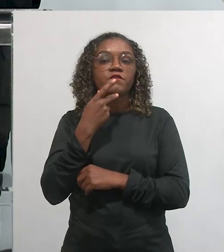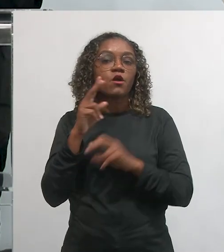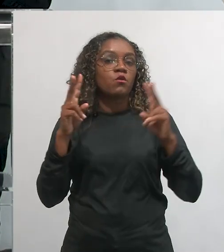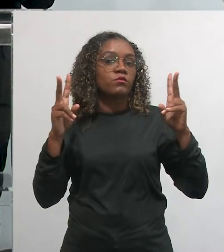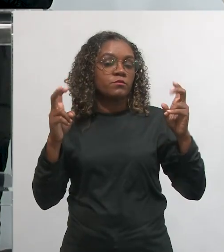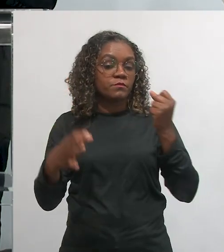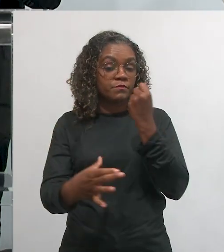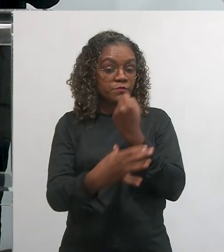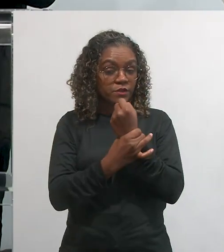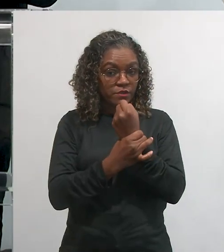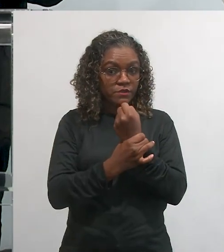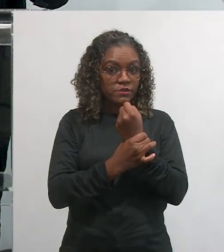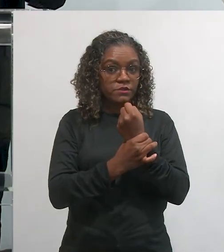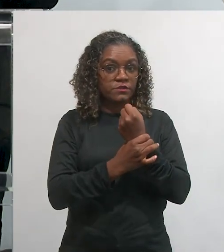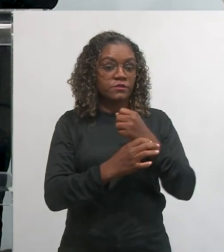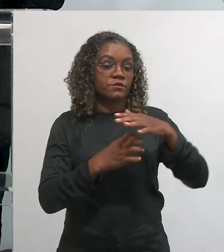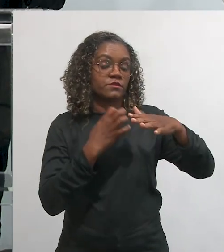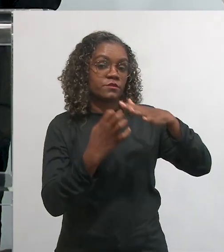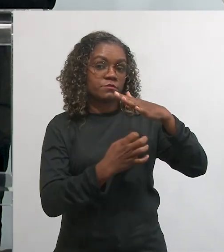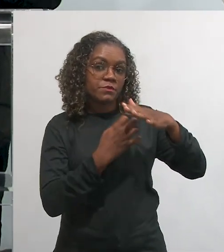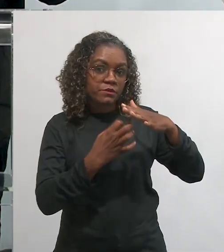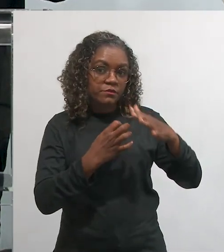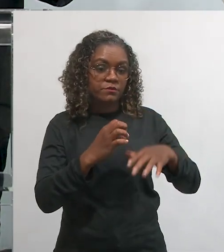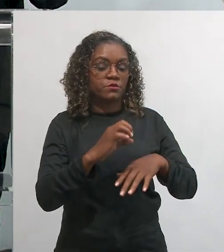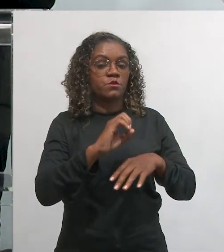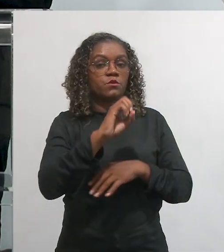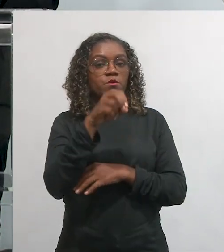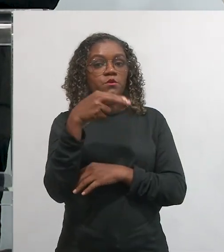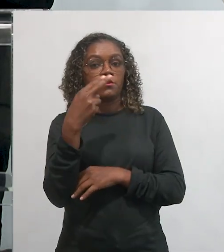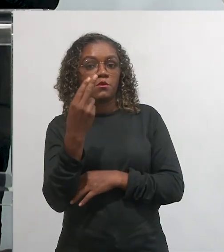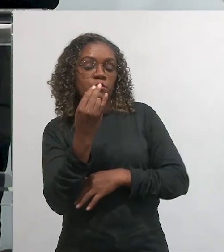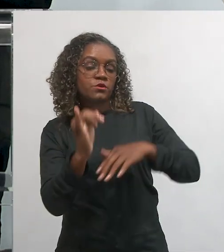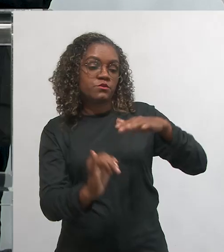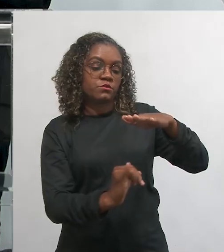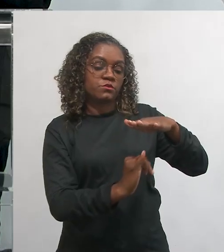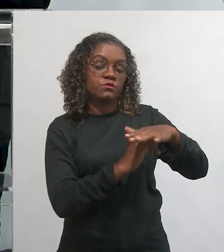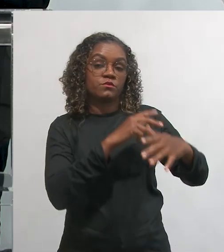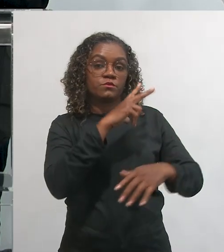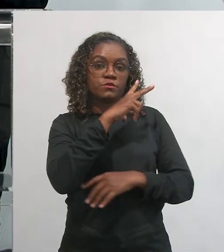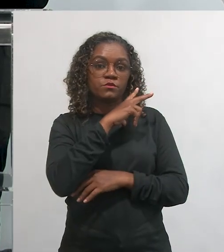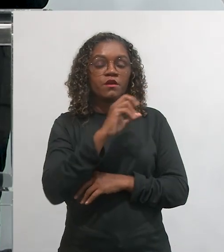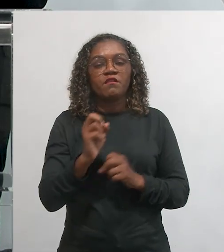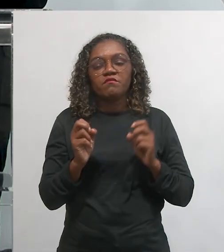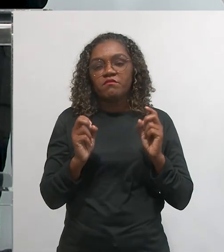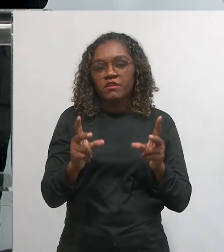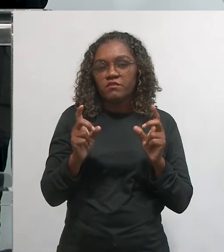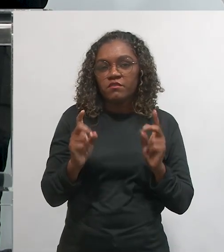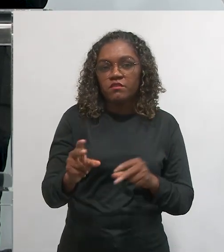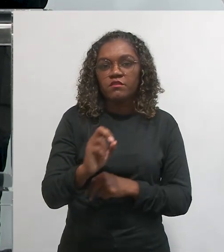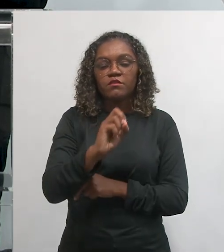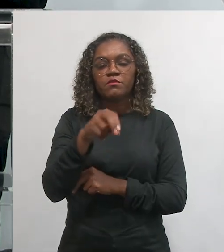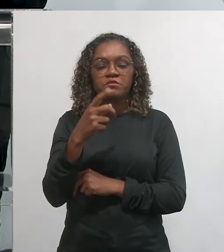da propriedade não é só uma coisa que eu vou ter, ou eu vou vender, ou vou ceder. Não, a primeira propriedade